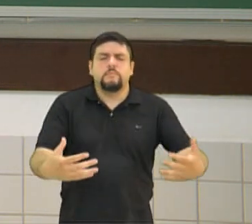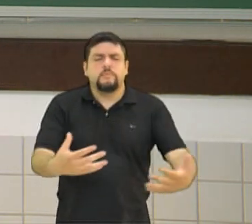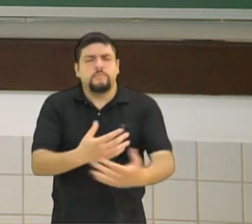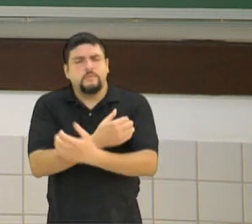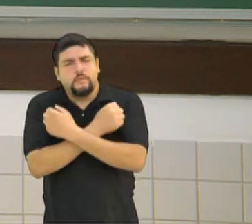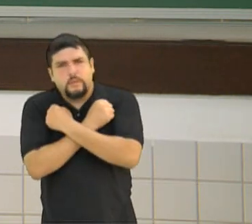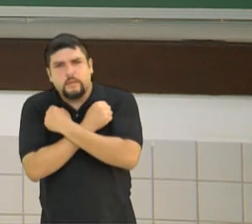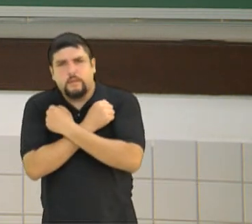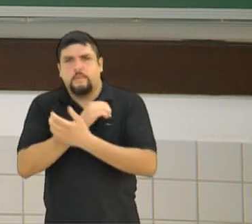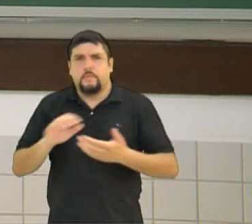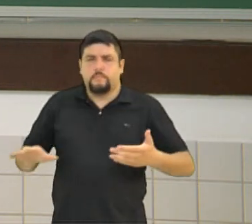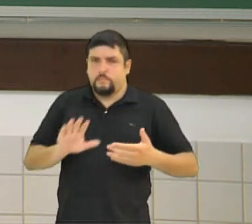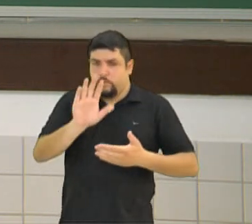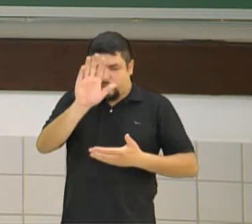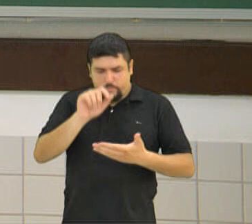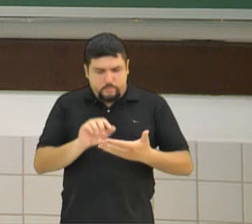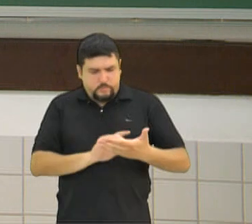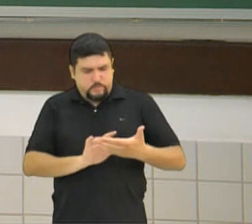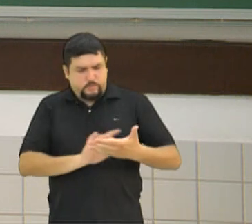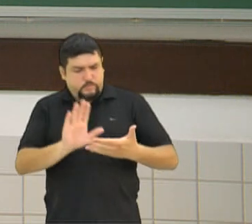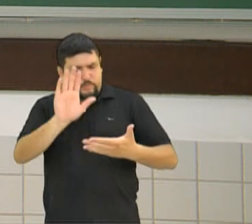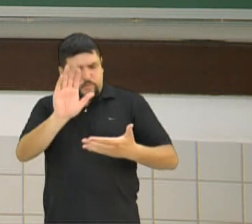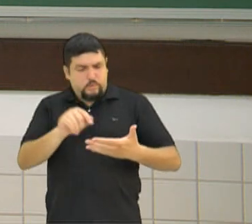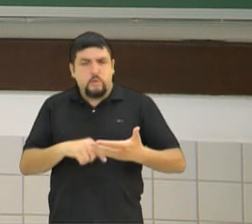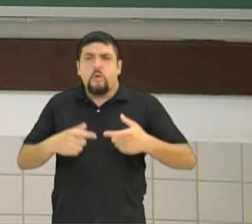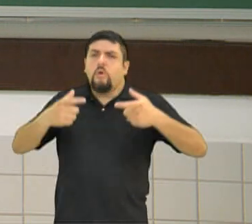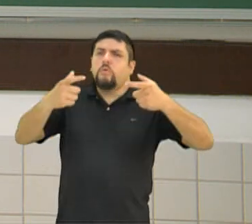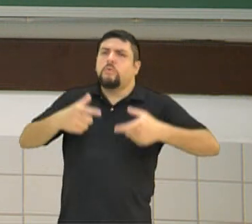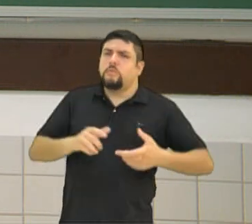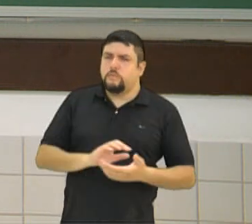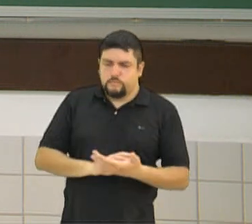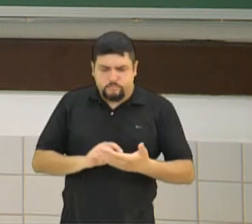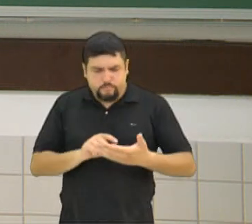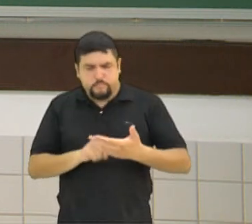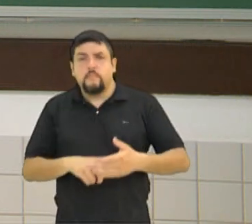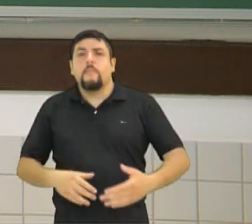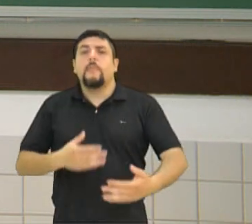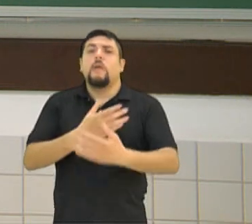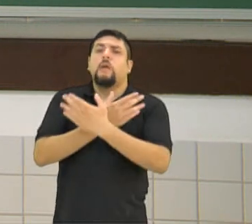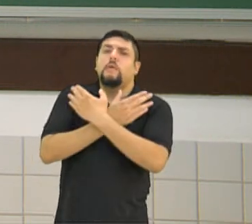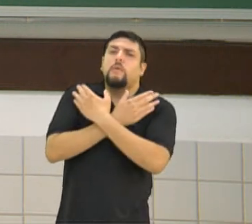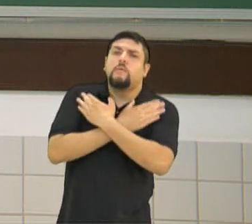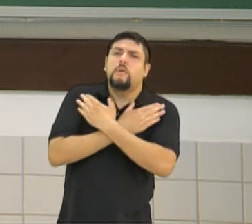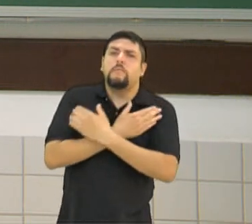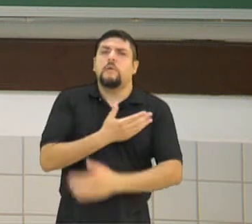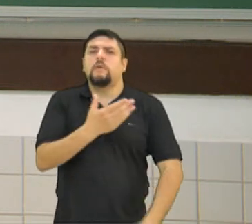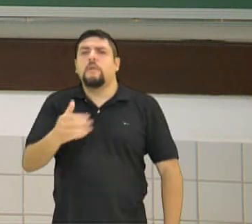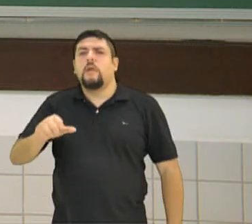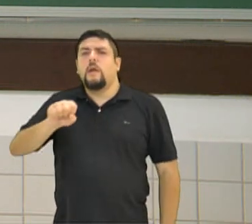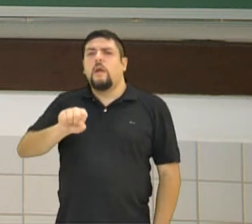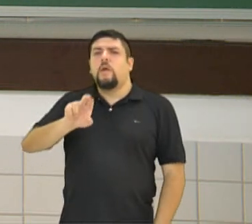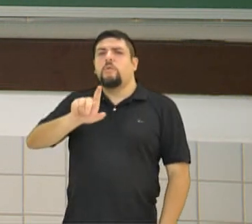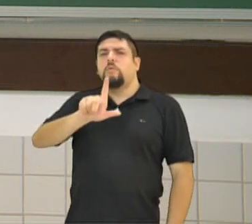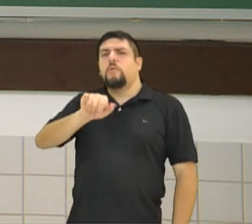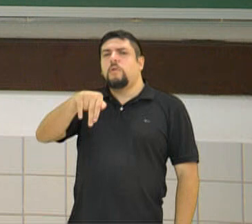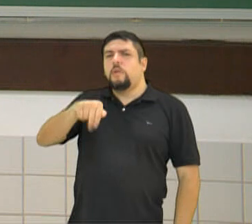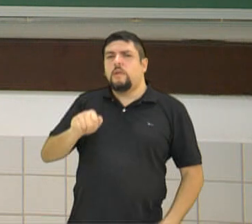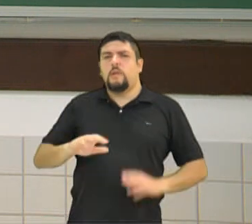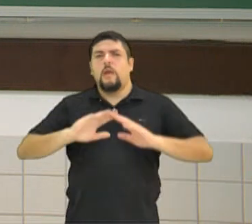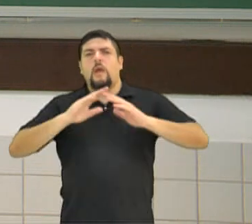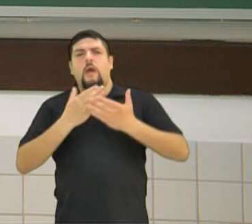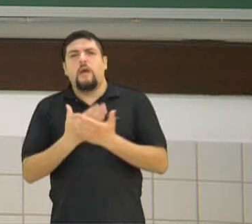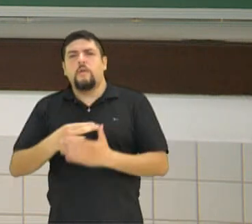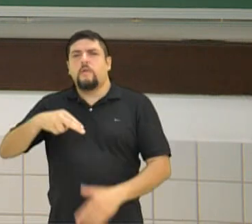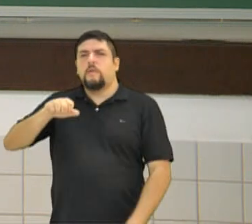perdi, senhoras e senhores. Vamos lá ver tudo, tá? Um abraço lá para a galera de Sulina, Colégio Nestor